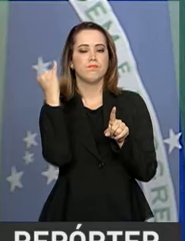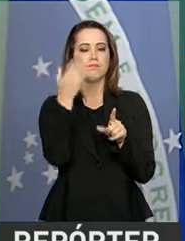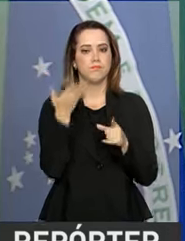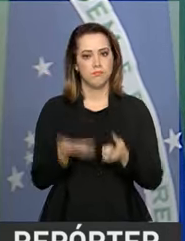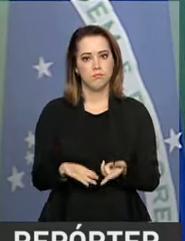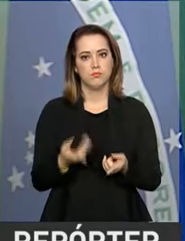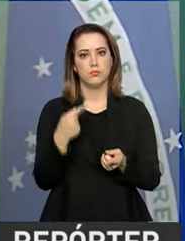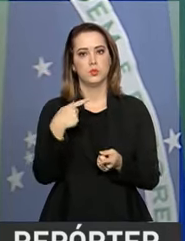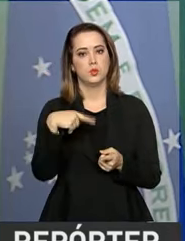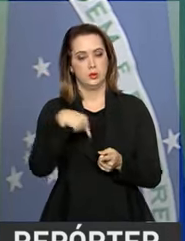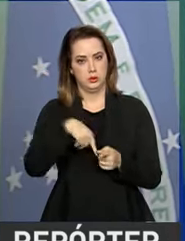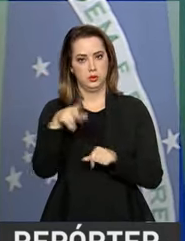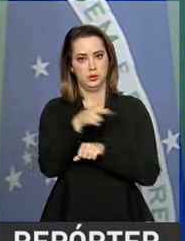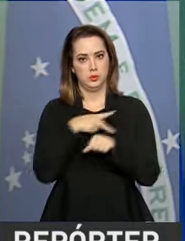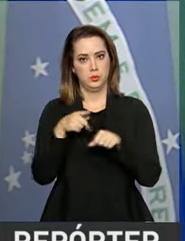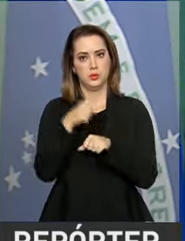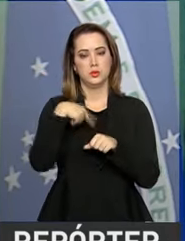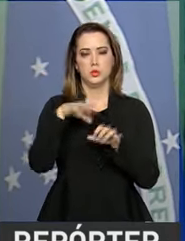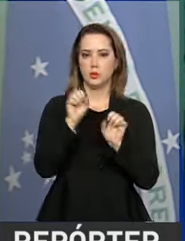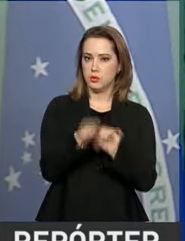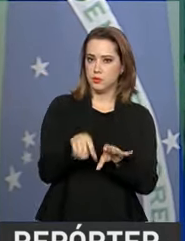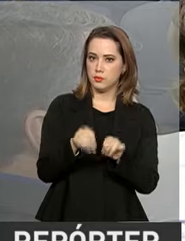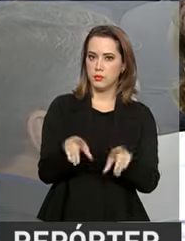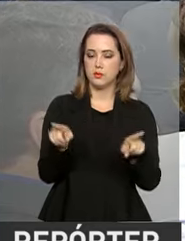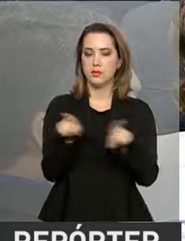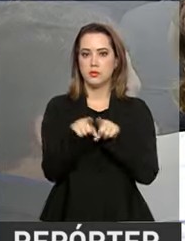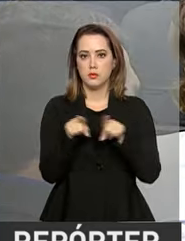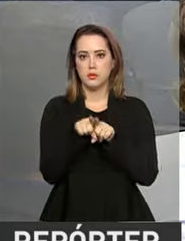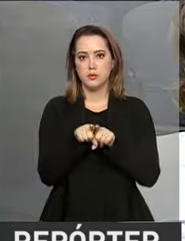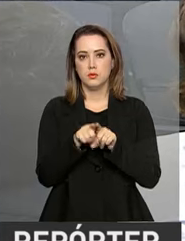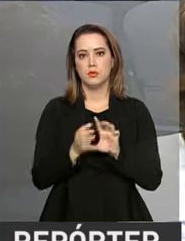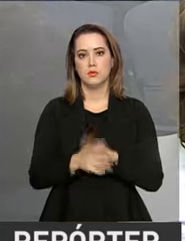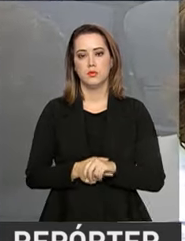ingentes no nosso país, que é o tema da educação e o tema,